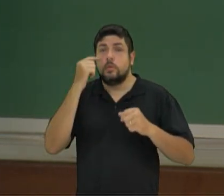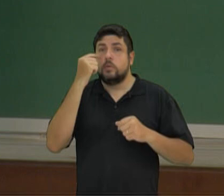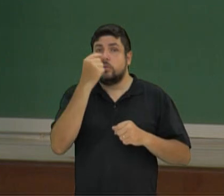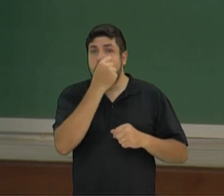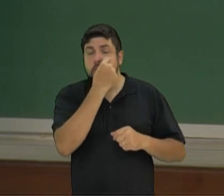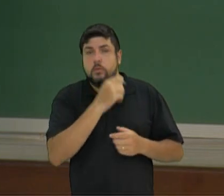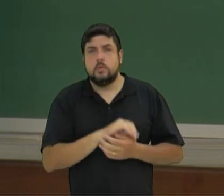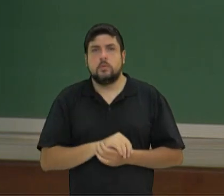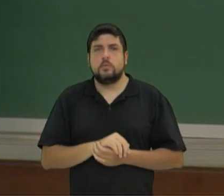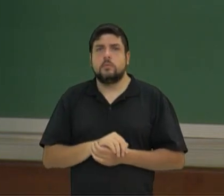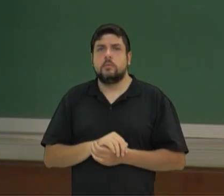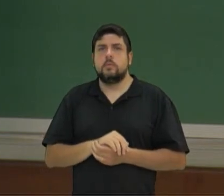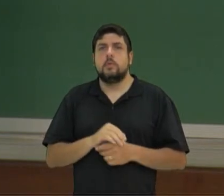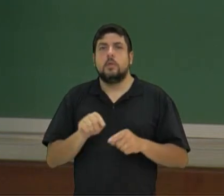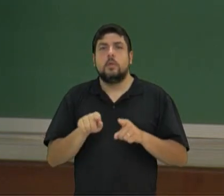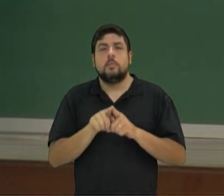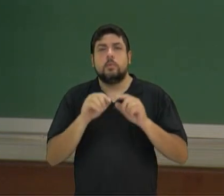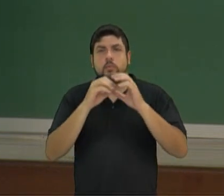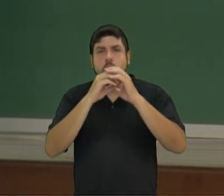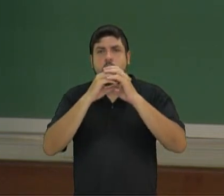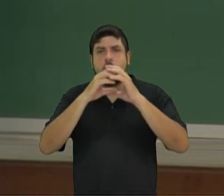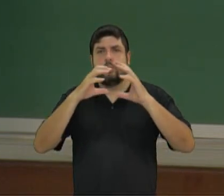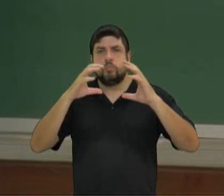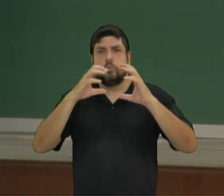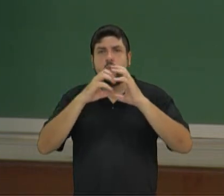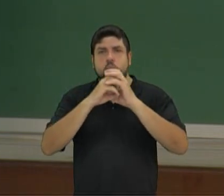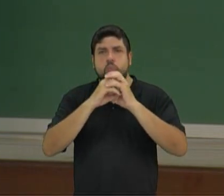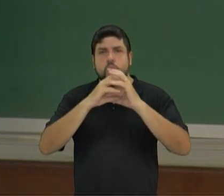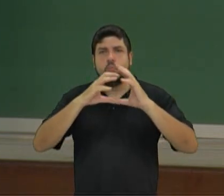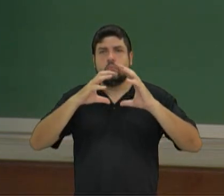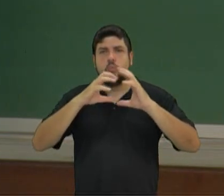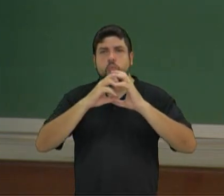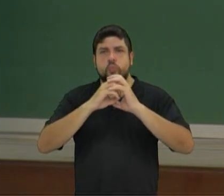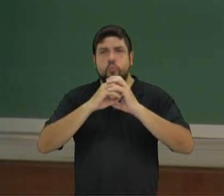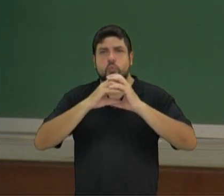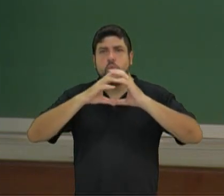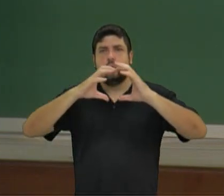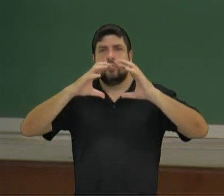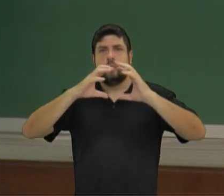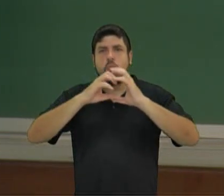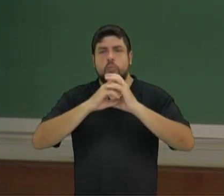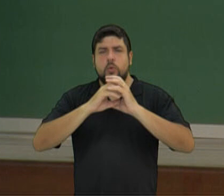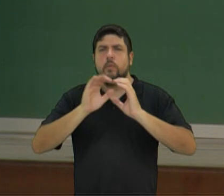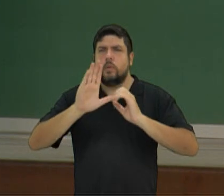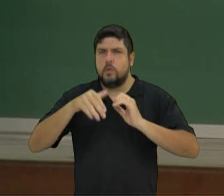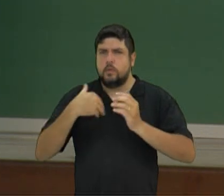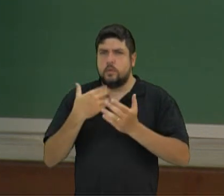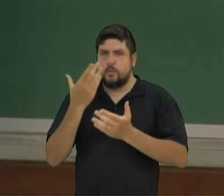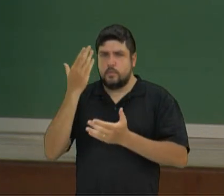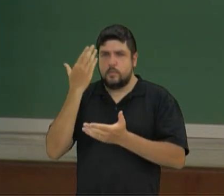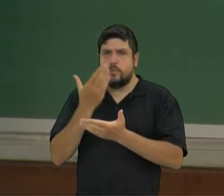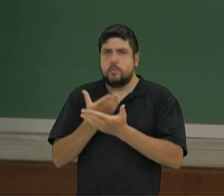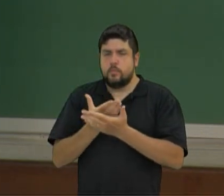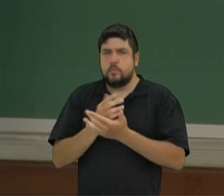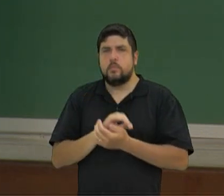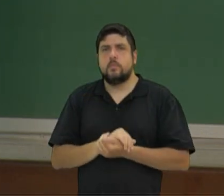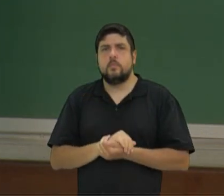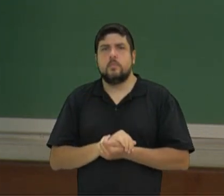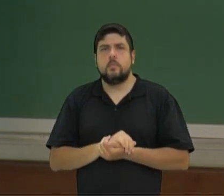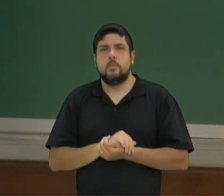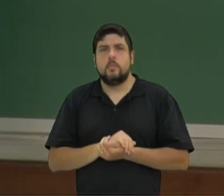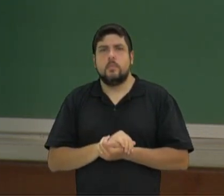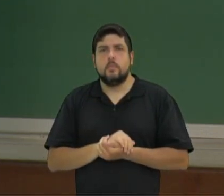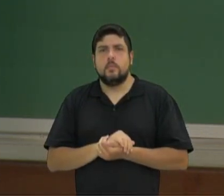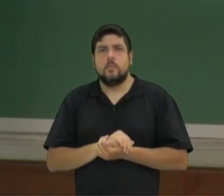da abertura e do fechamento das nossas pupilas. Nós já estudamos isso quando falamos da visão. A pupila, ela vai aumentar